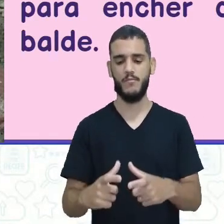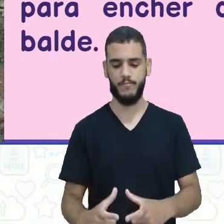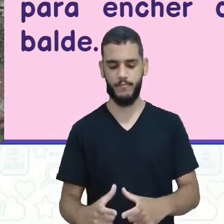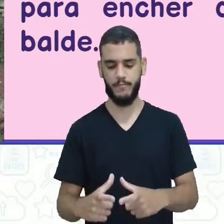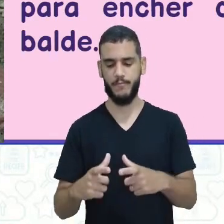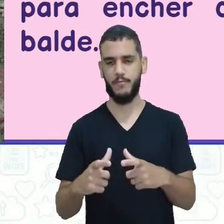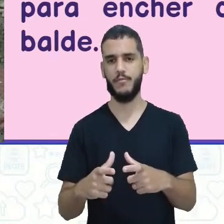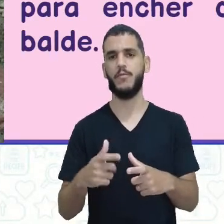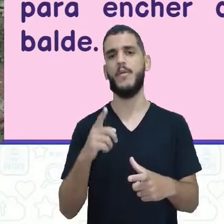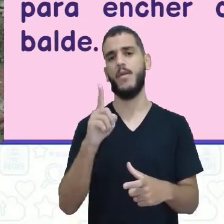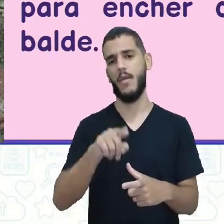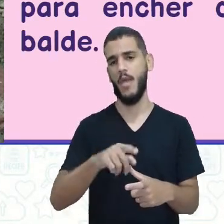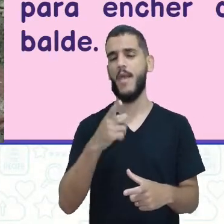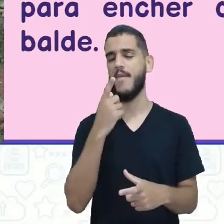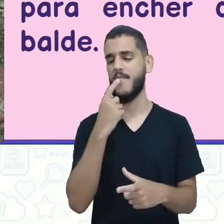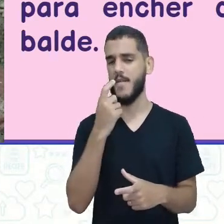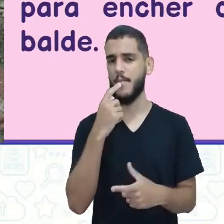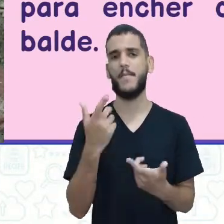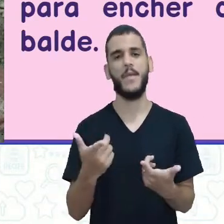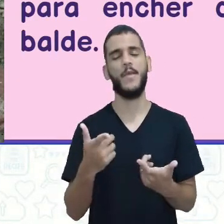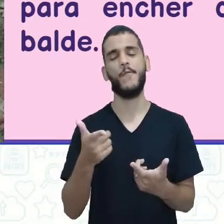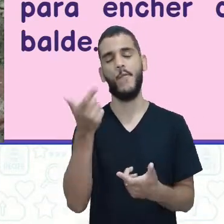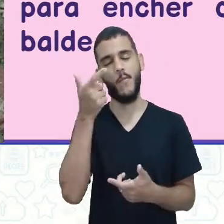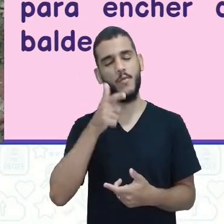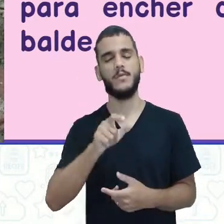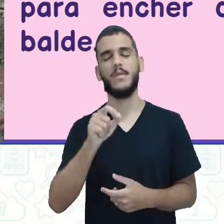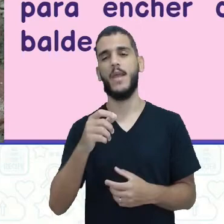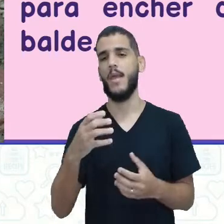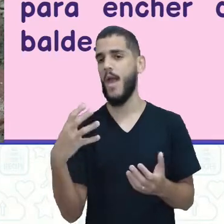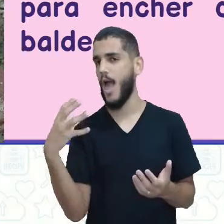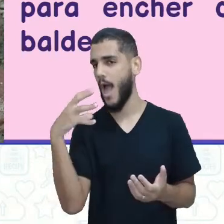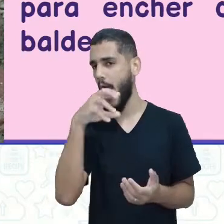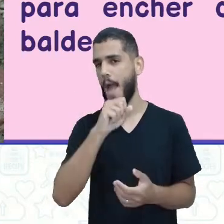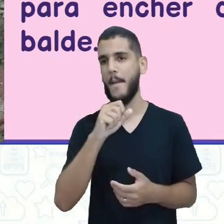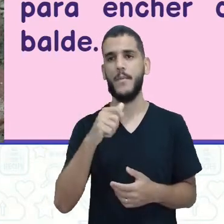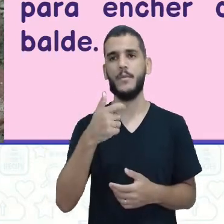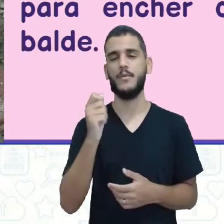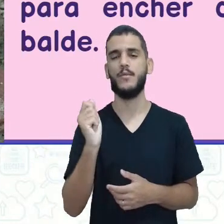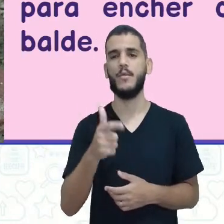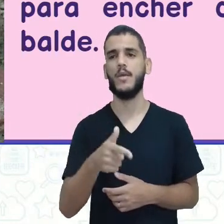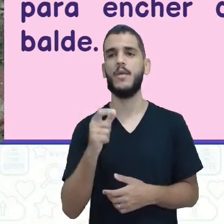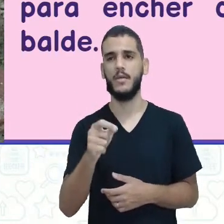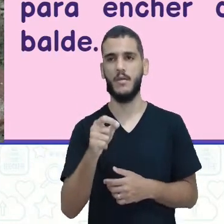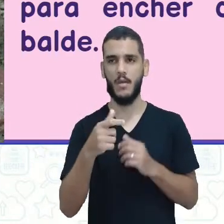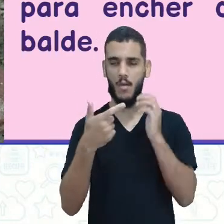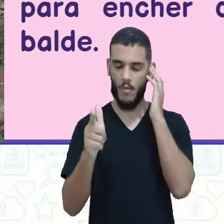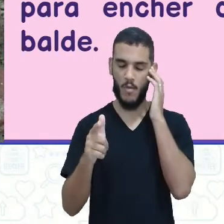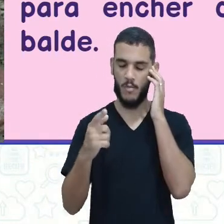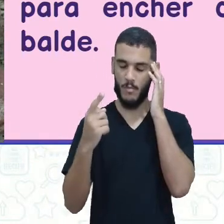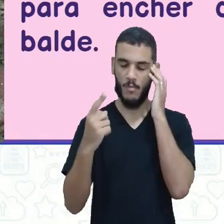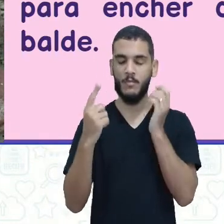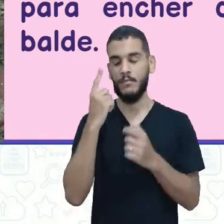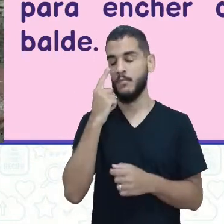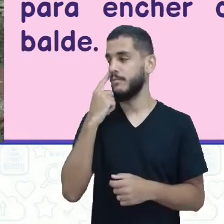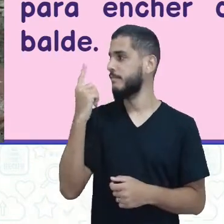encher mais rápido do que esse baldezinho que está embaixo do reloginho,